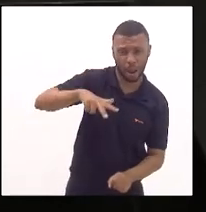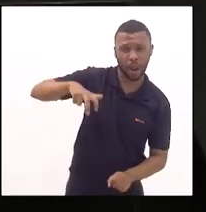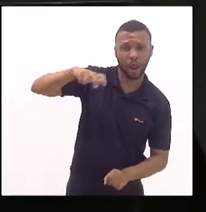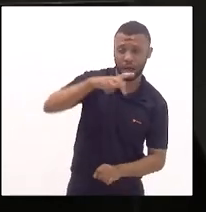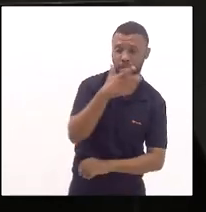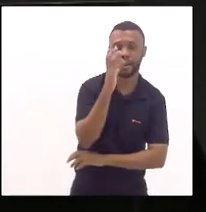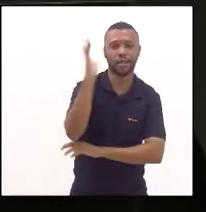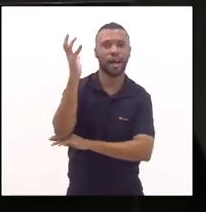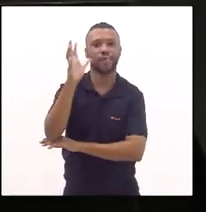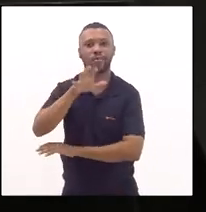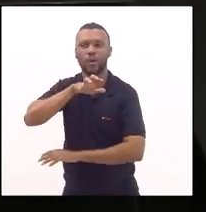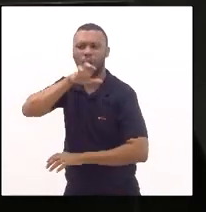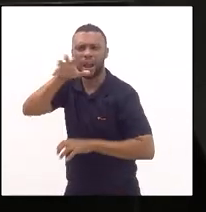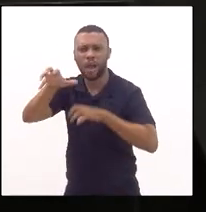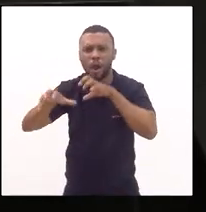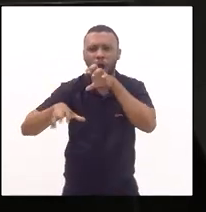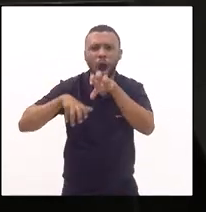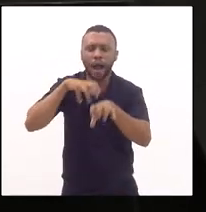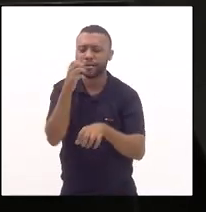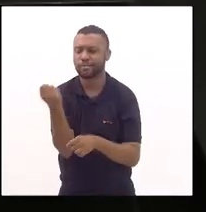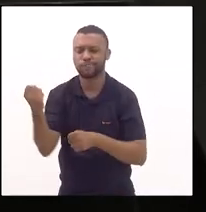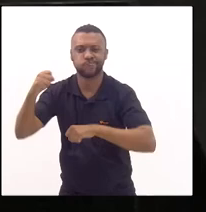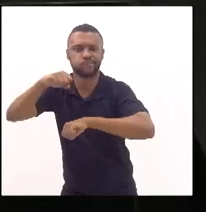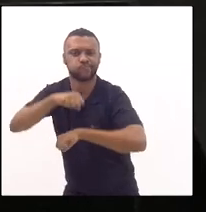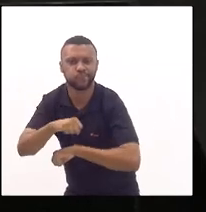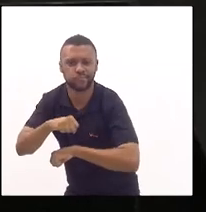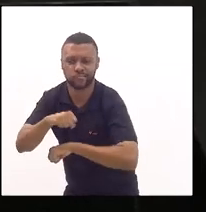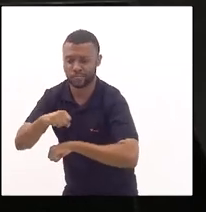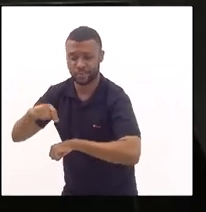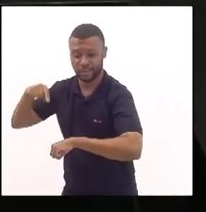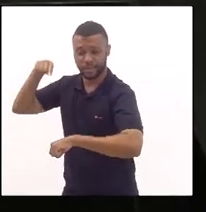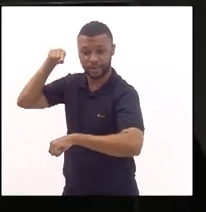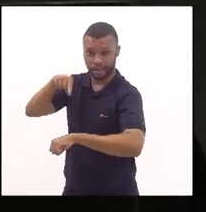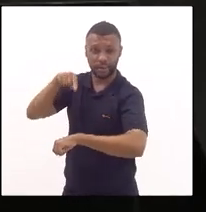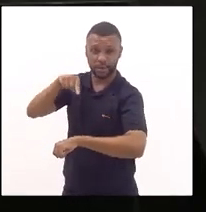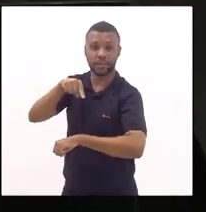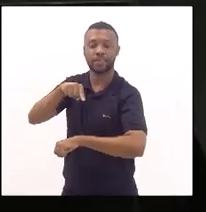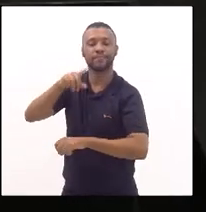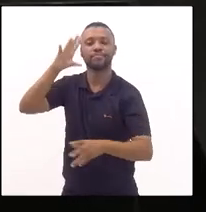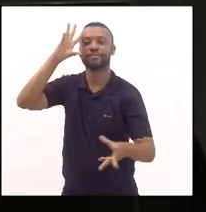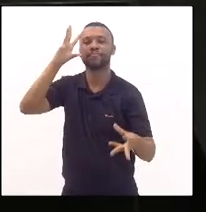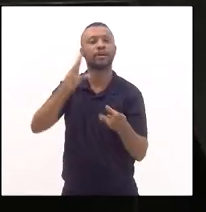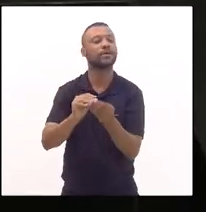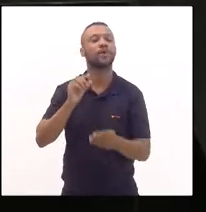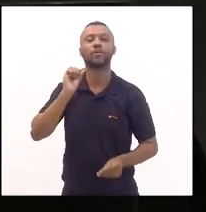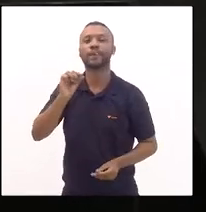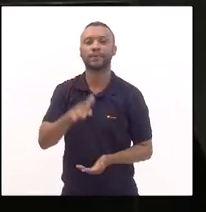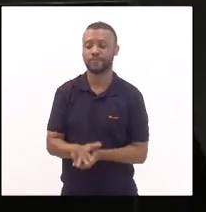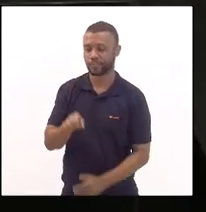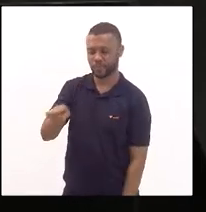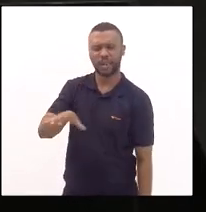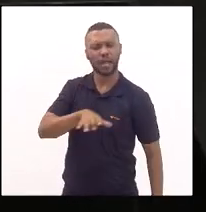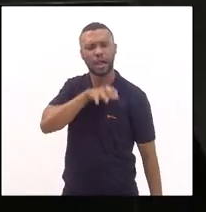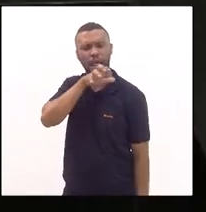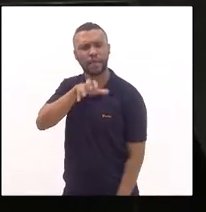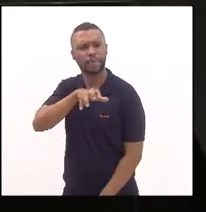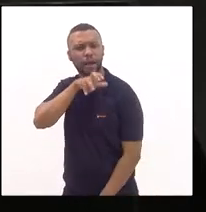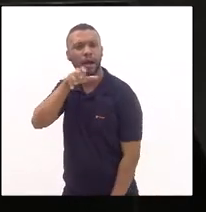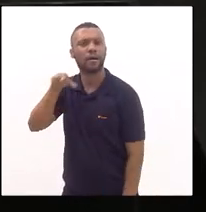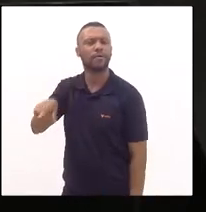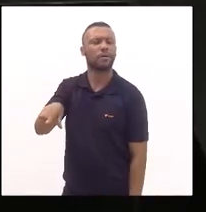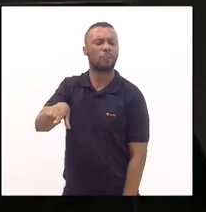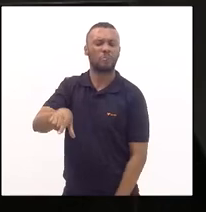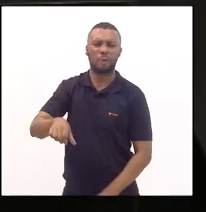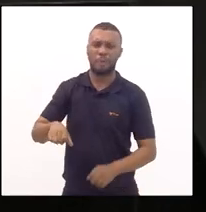uns leões deitados. E ali mostrando aquele animal que com